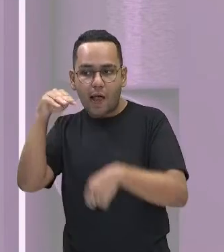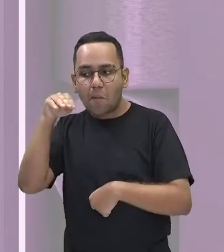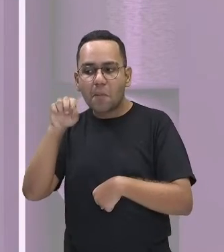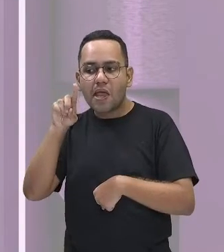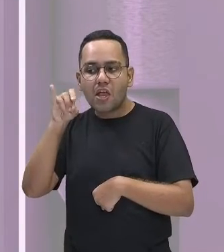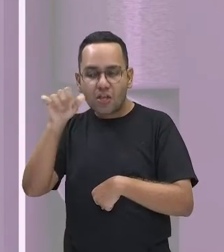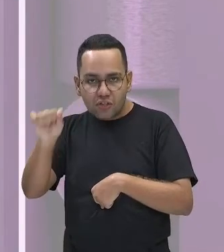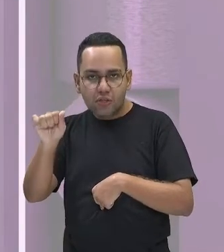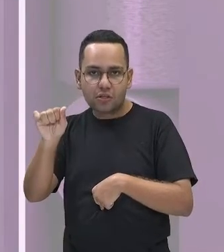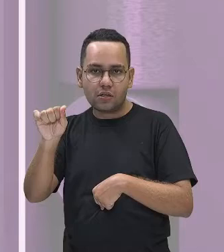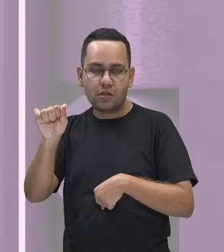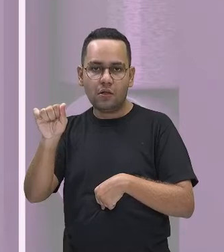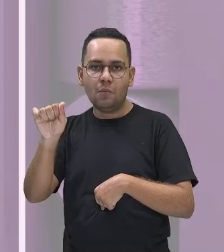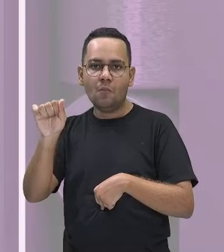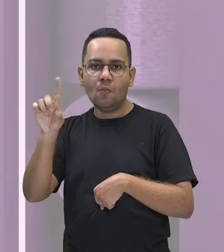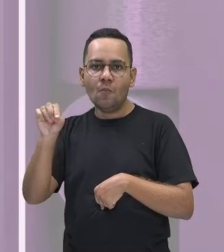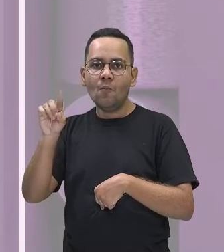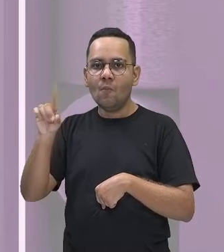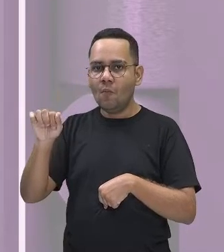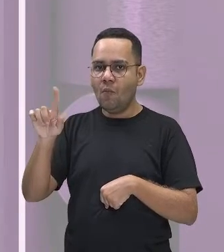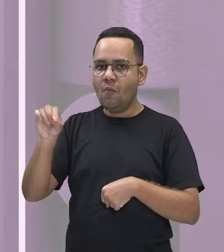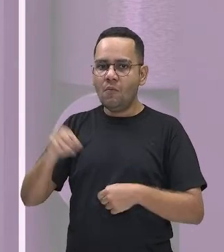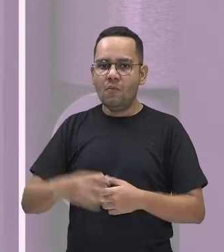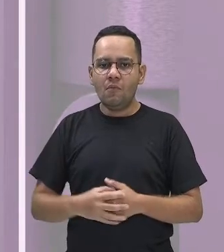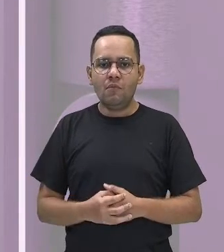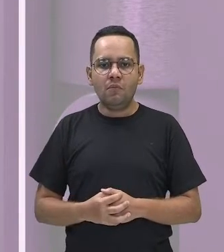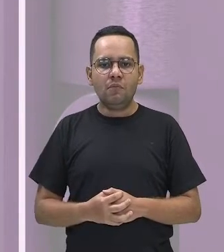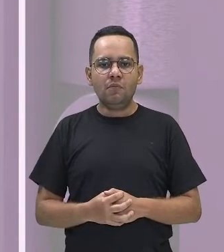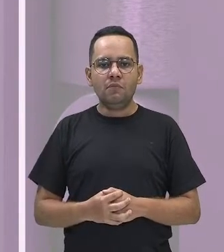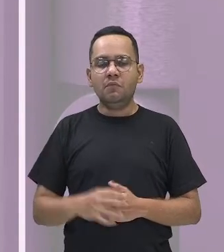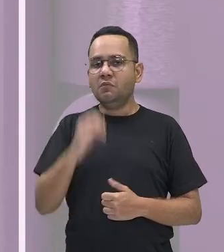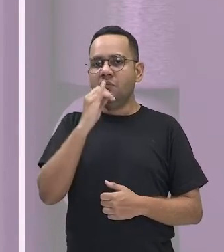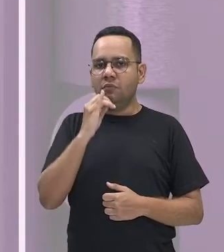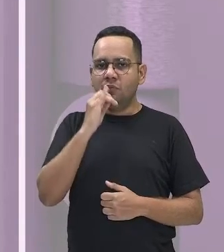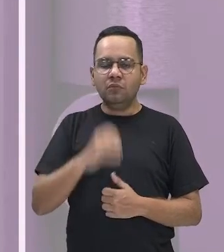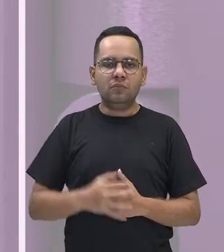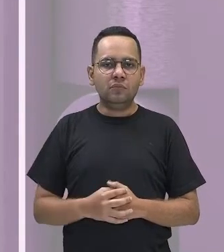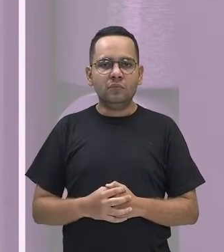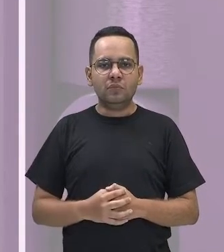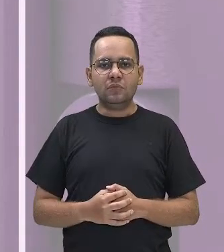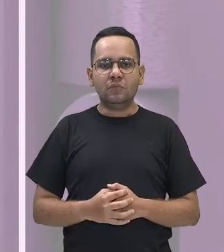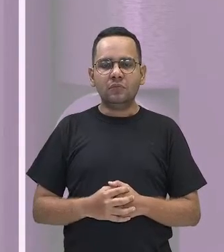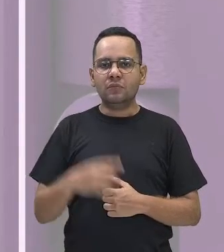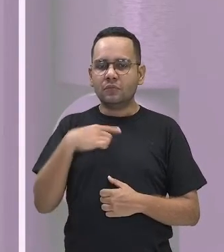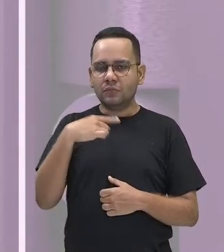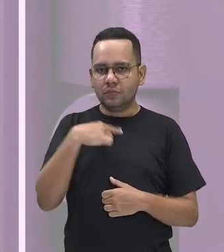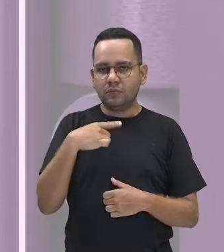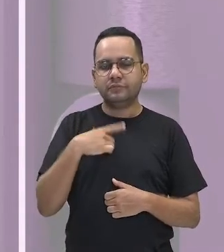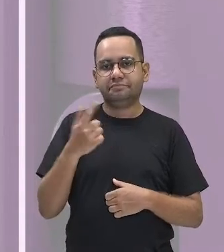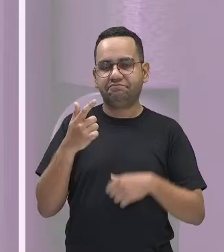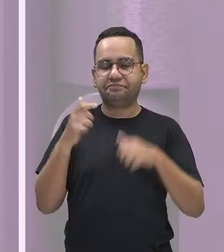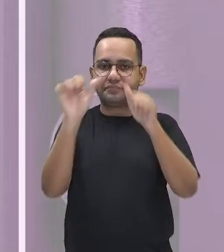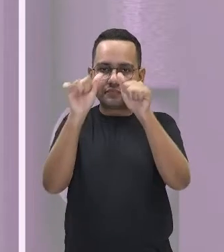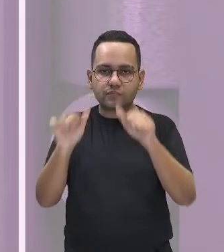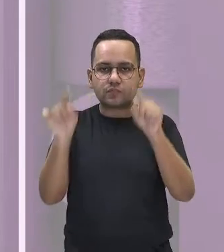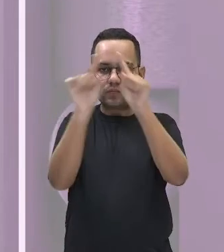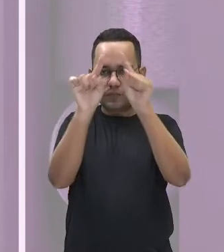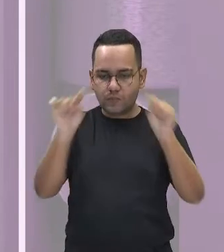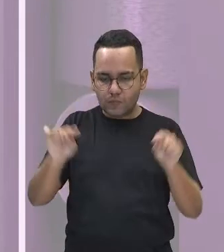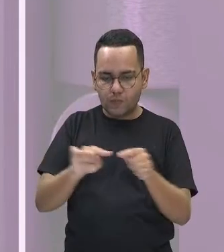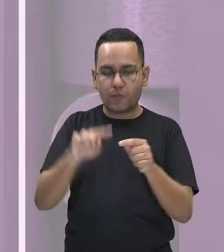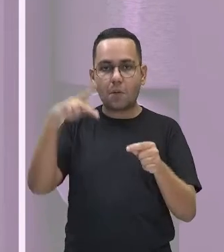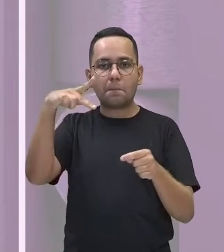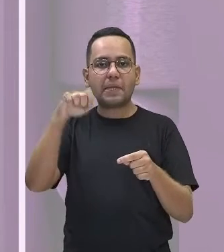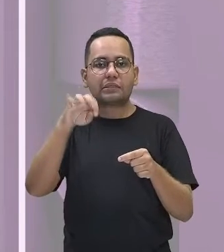lados vezes o lado. Vamos lá, se eu tenho um pentágono, então 5 lados vezes